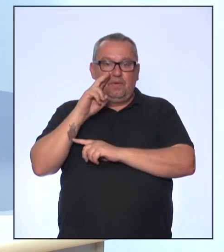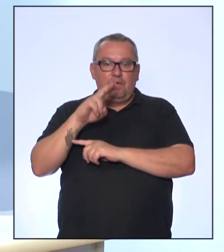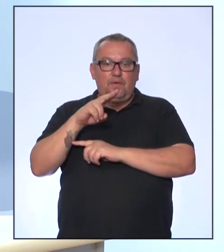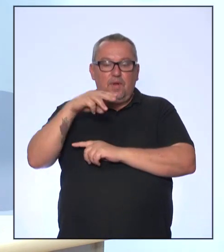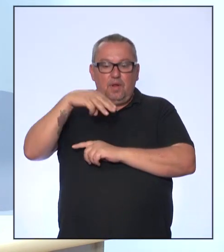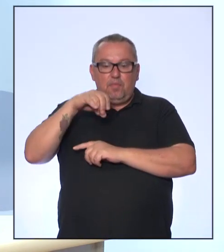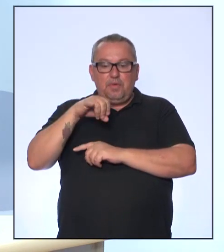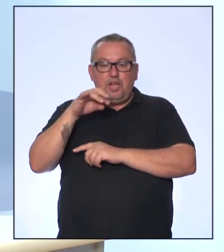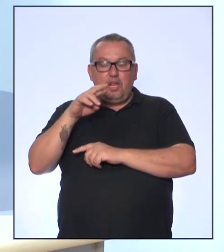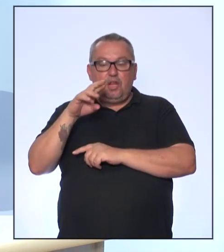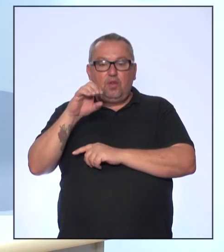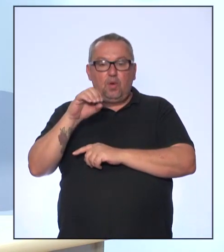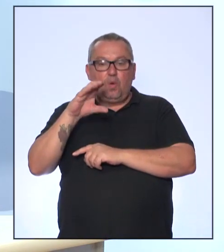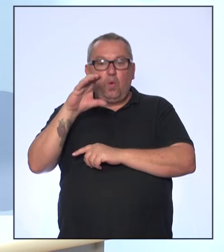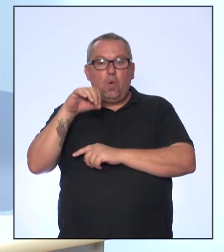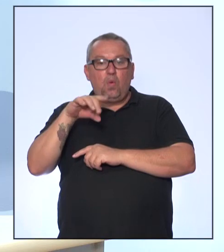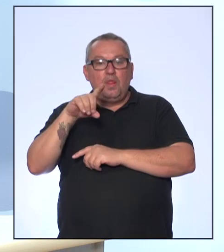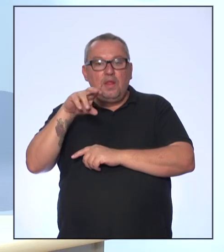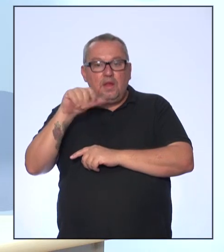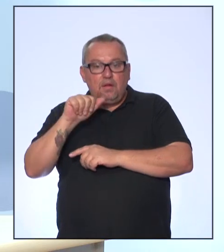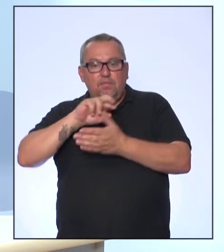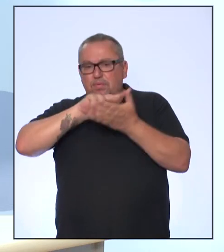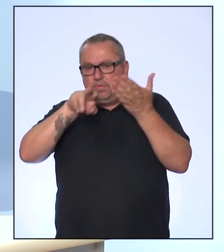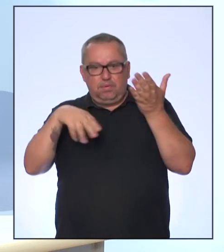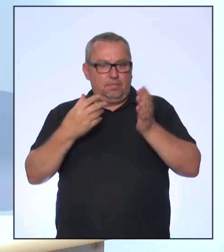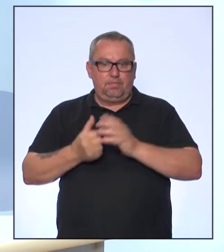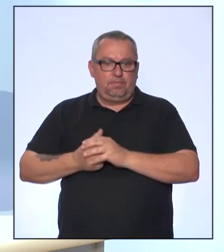mitocôndria, retículo endoplasmático e por aí vai.